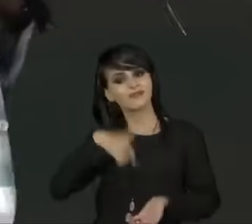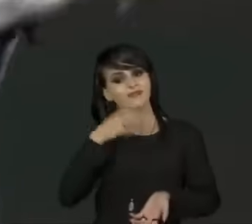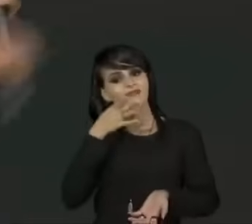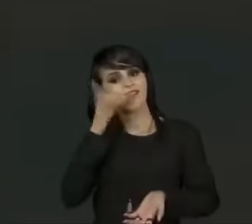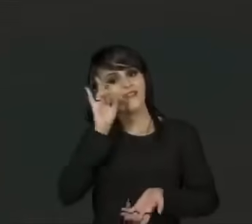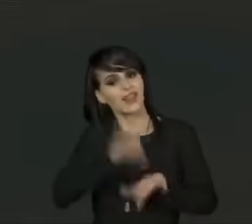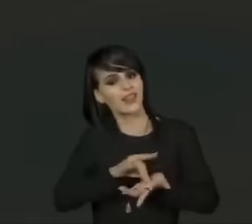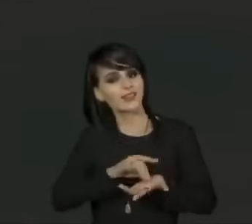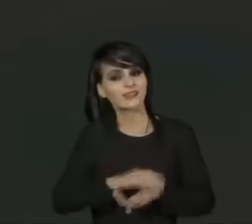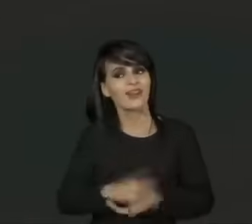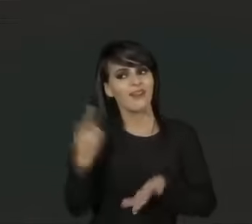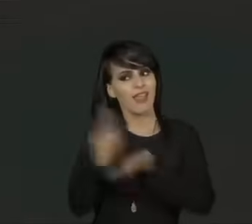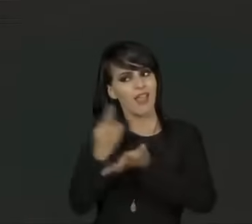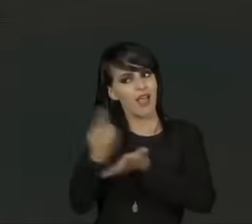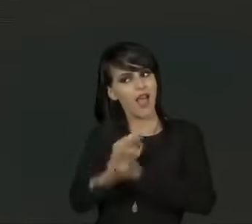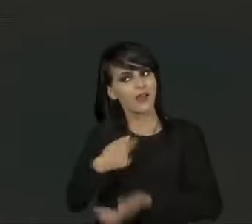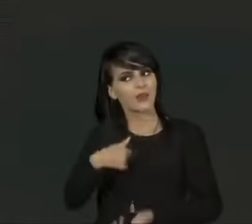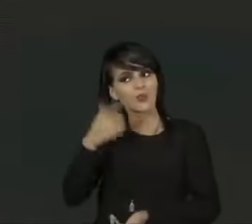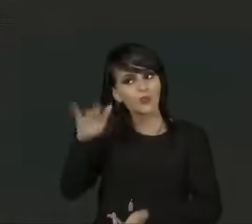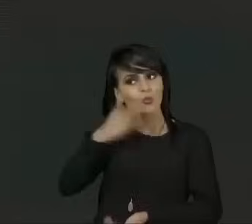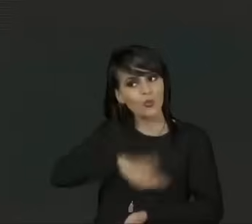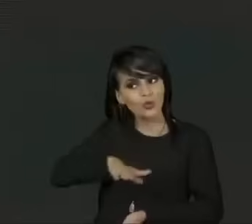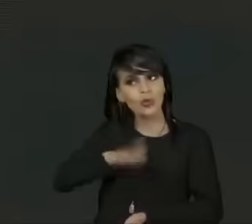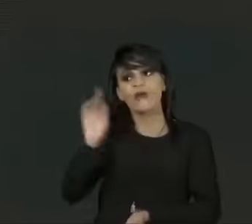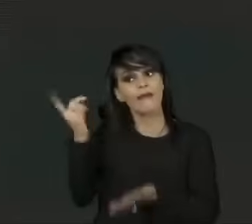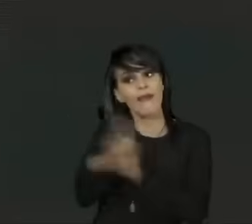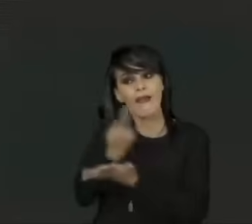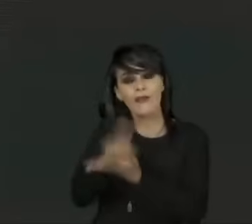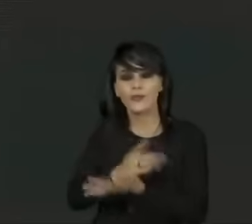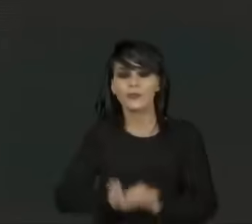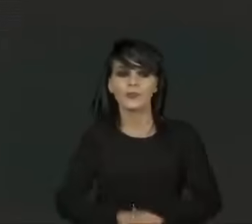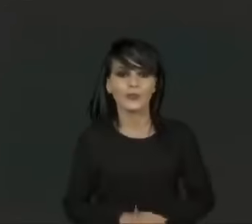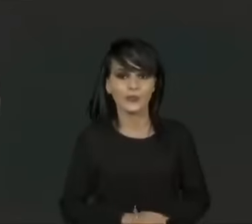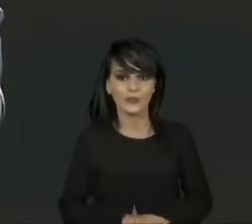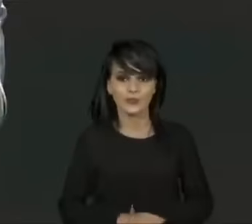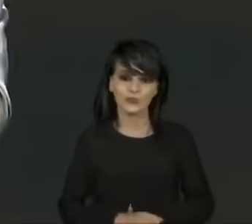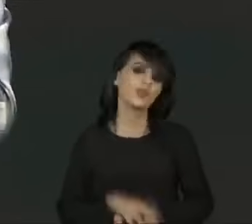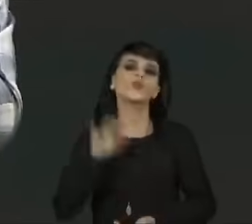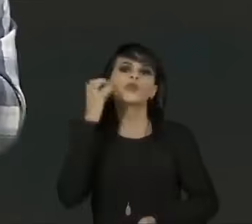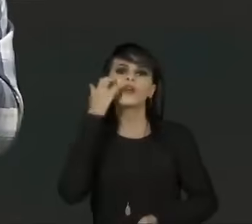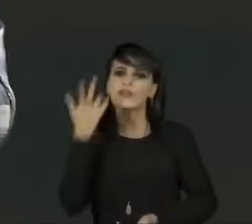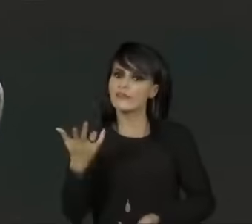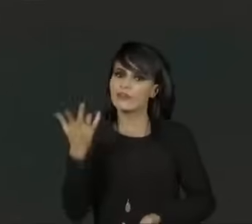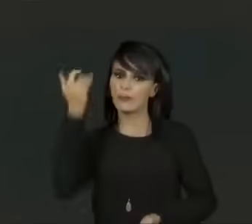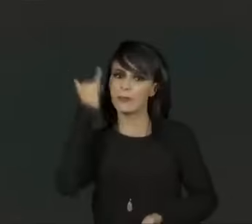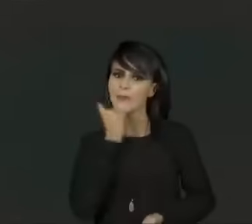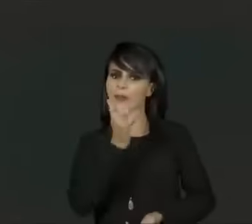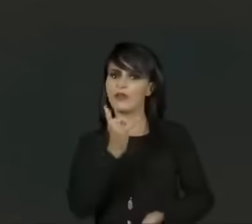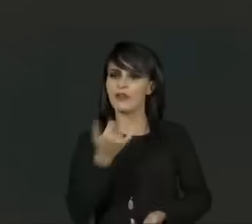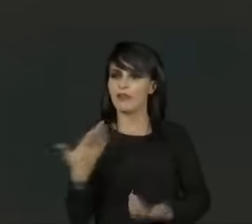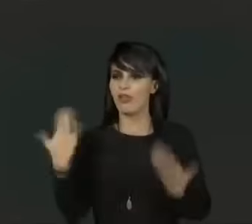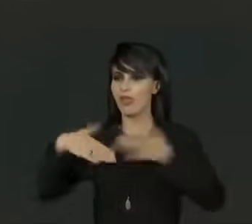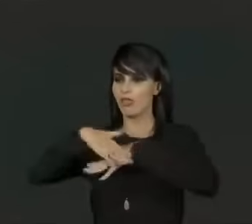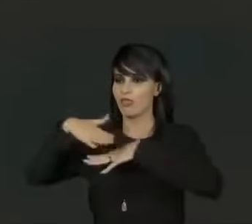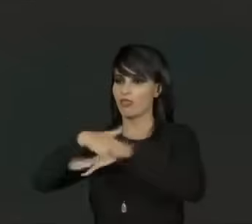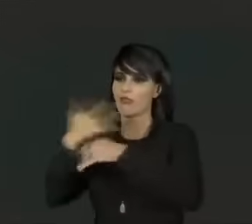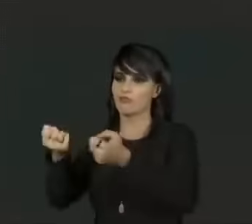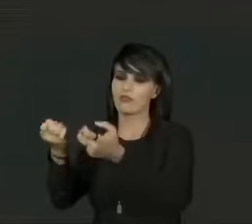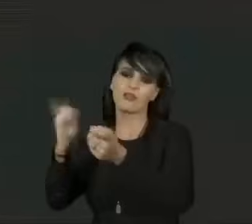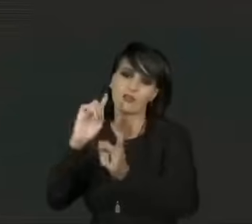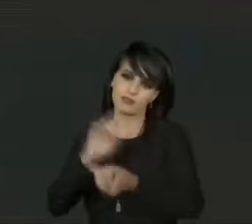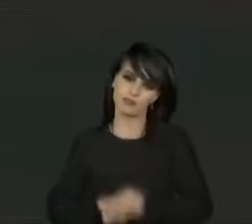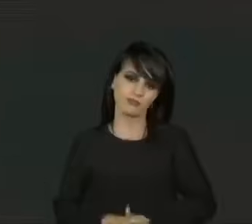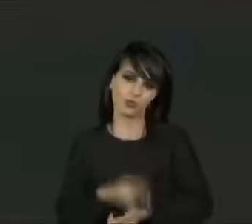dis que tá errado não gostou tá errado eu nunca vi voz Profética se dobrar governantes e a